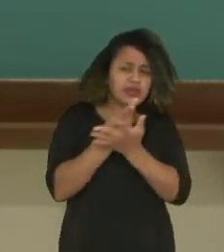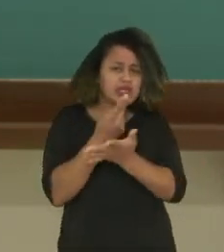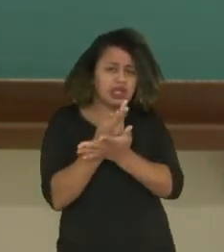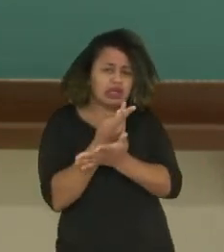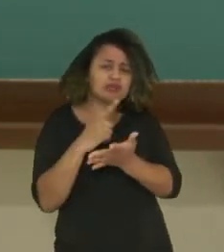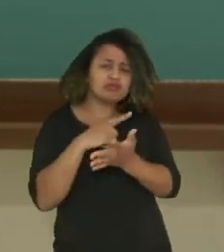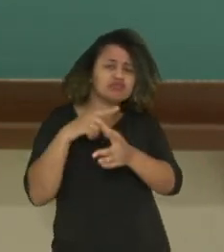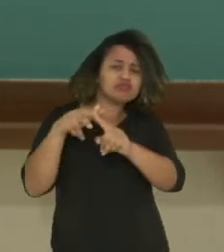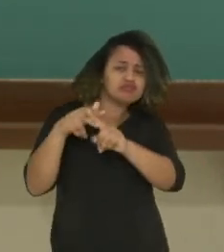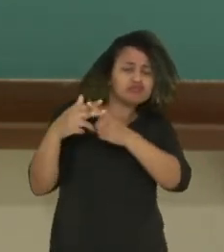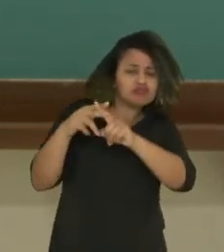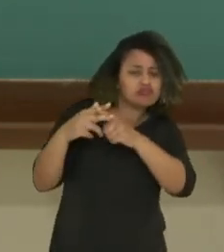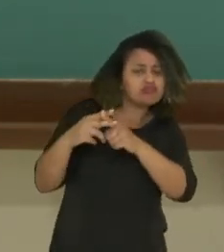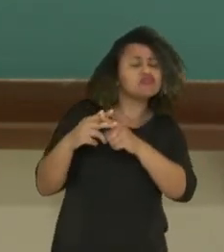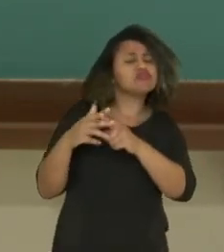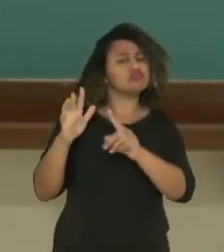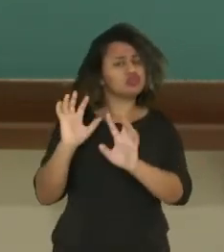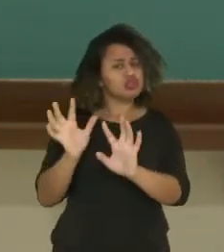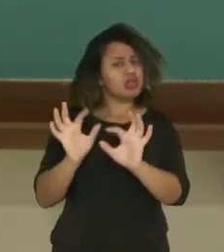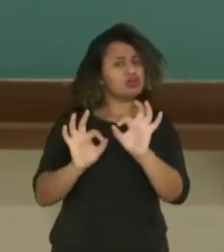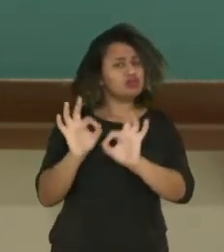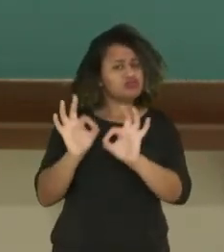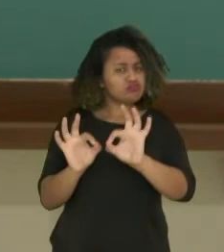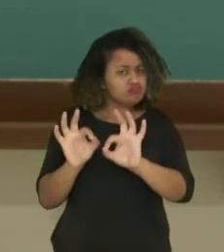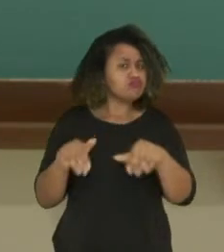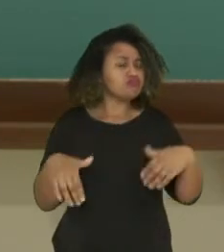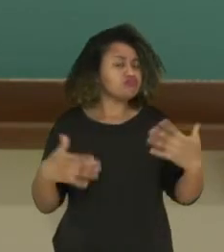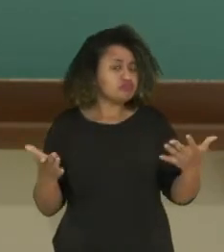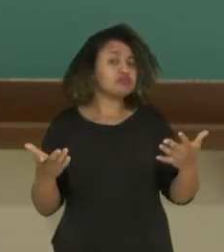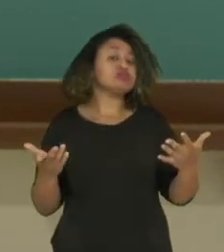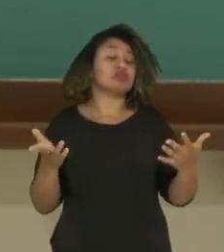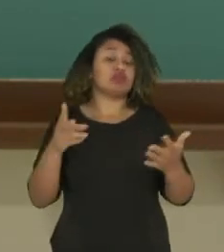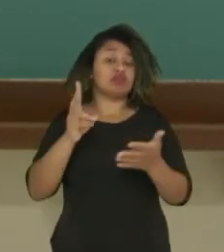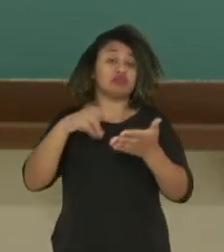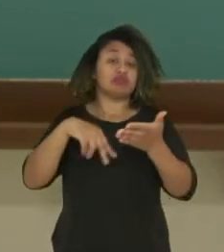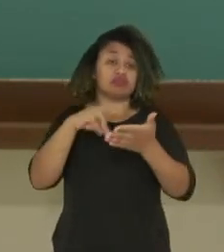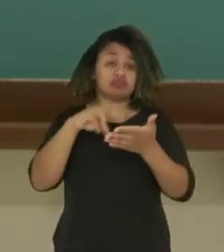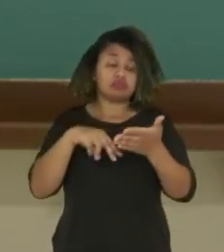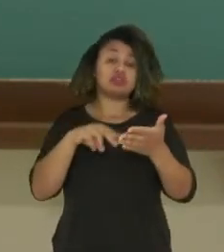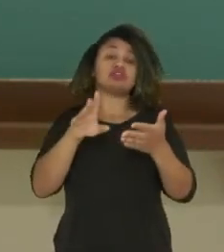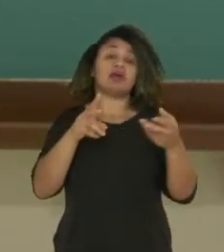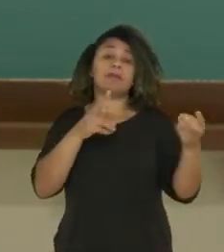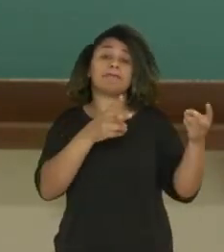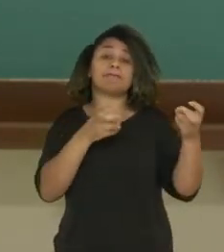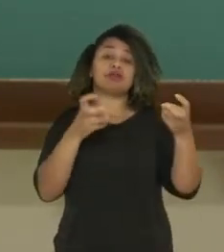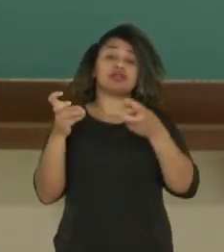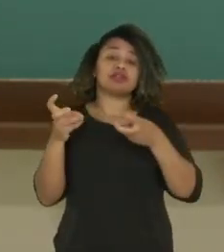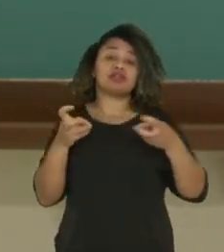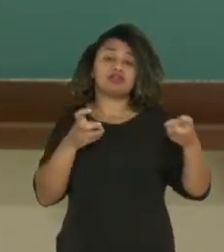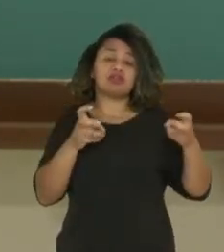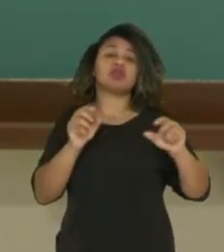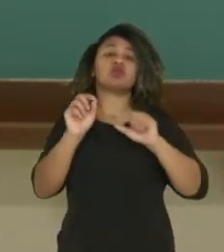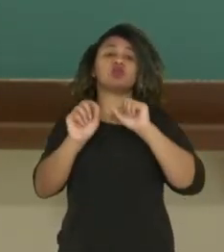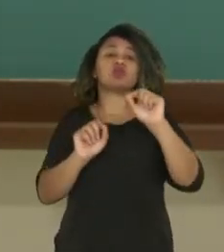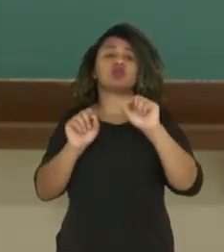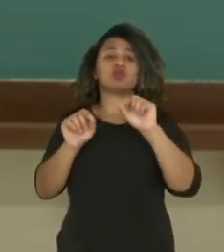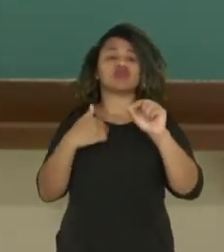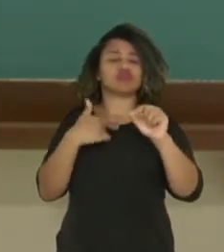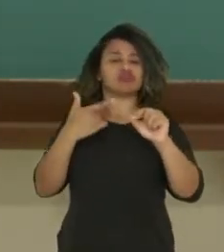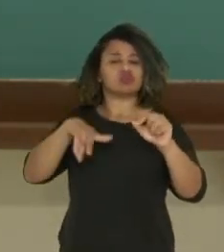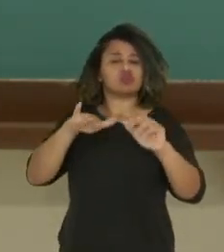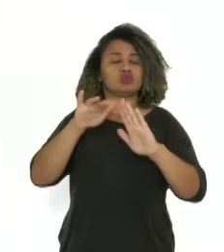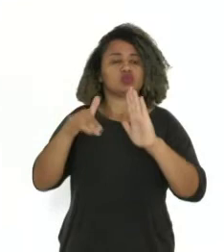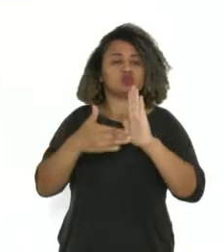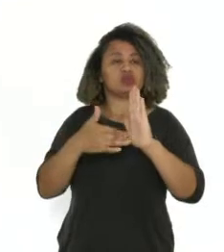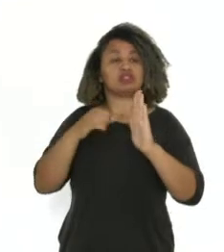as adequações? Tá? Vamos ler aqui já observando justamente esse contexto. Se